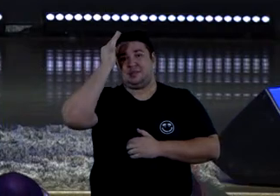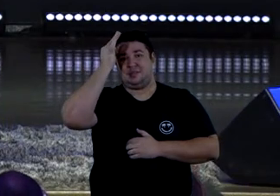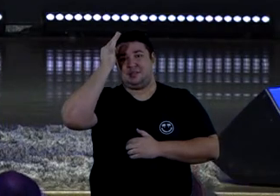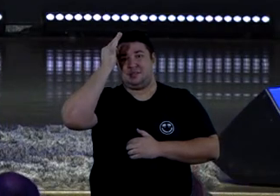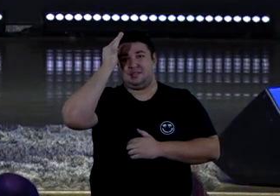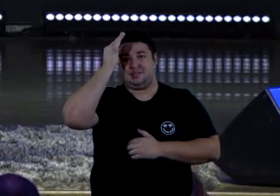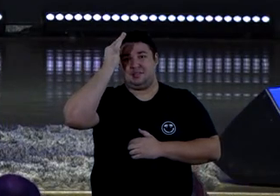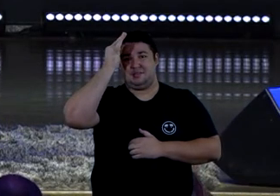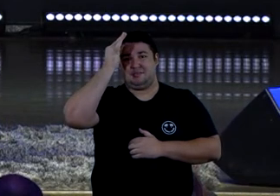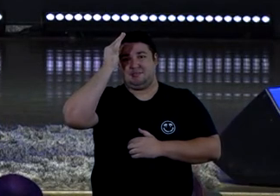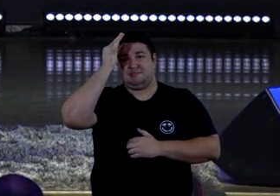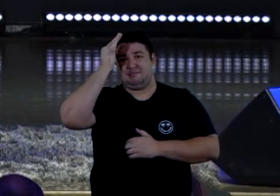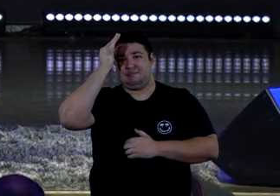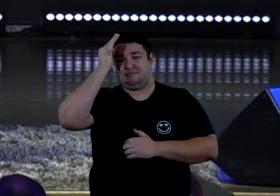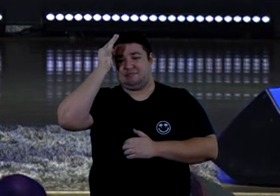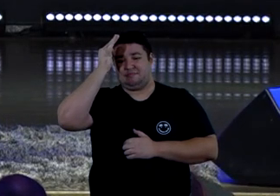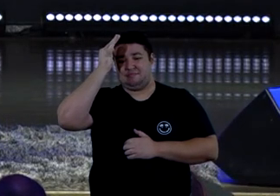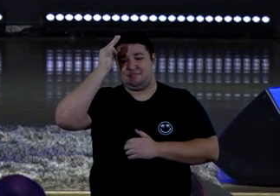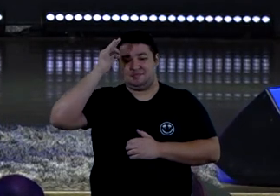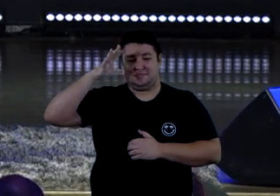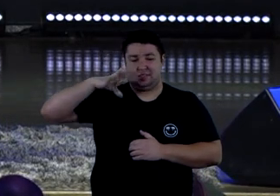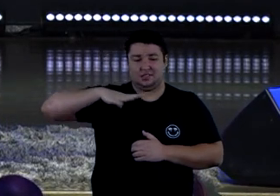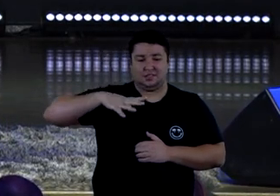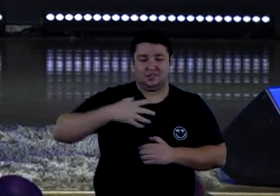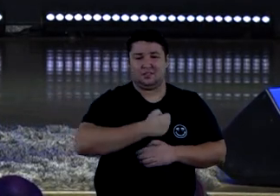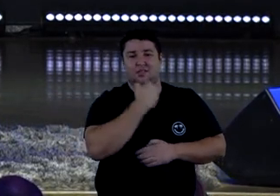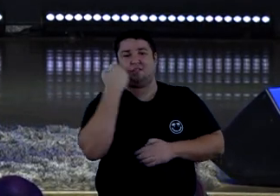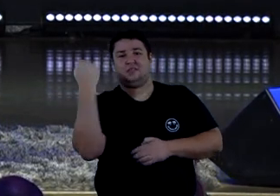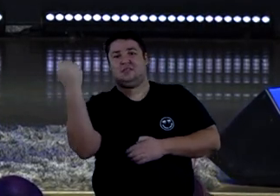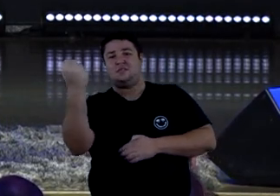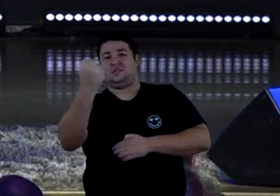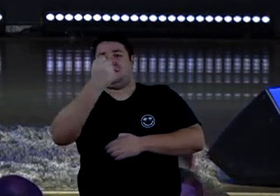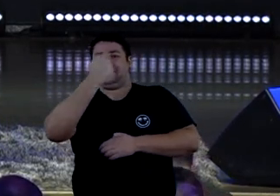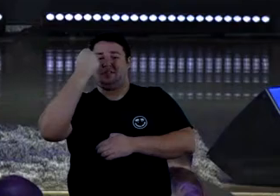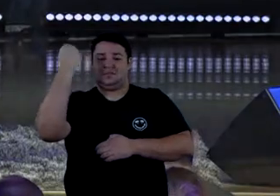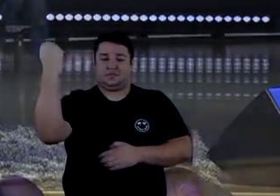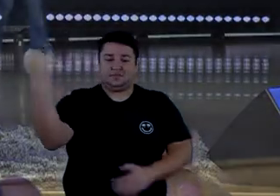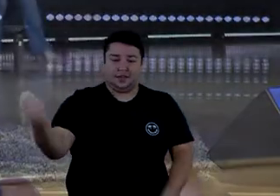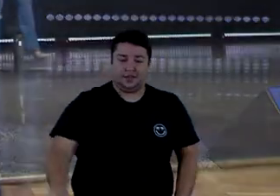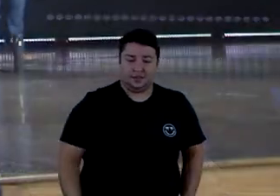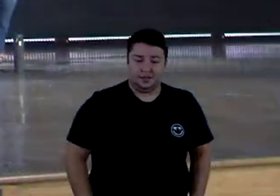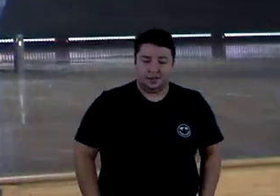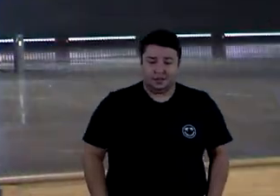Orabassuda cantarabassais, ele vem nos buscar em breve. Entre